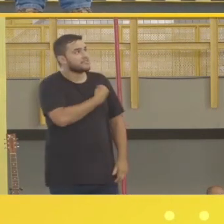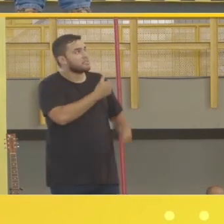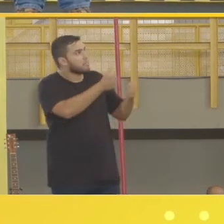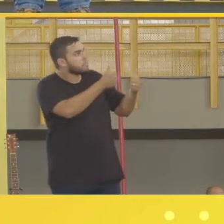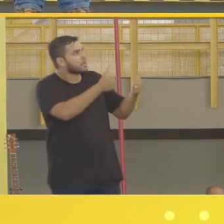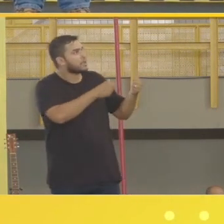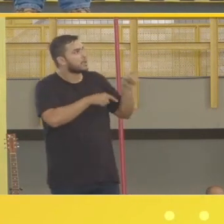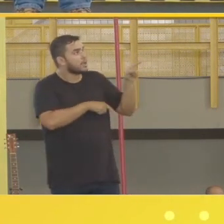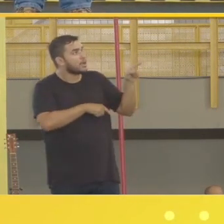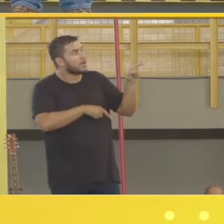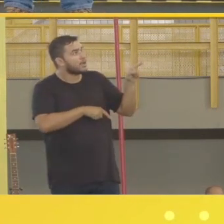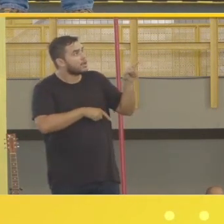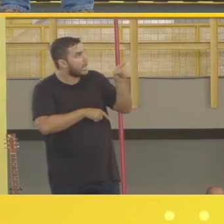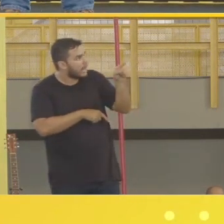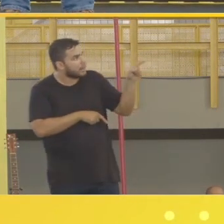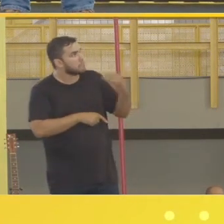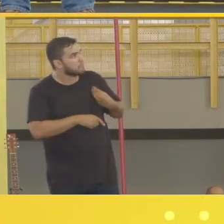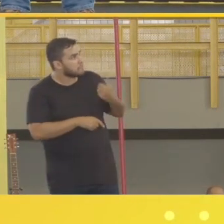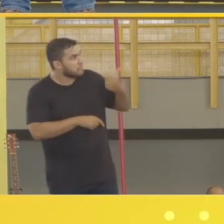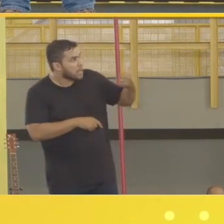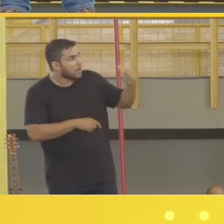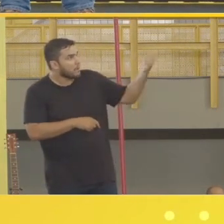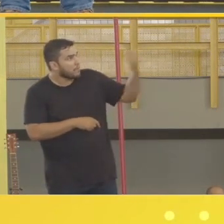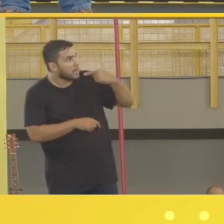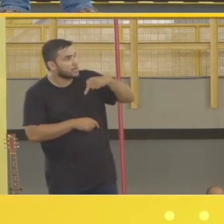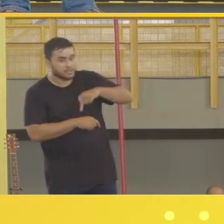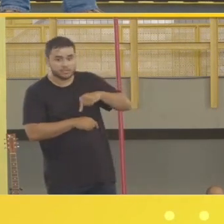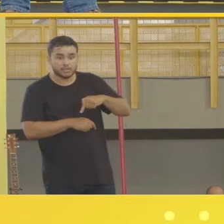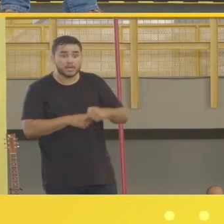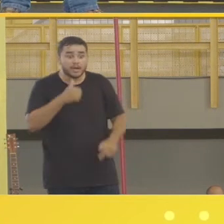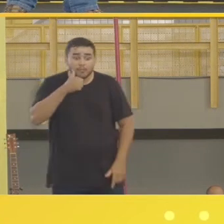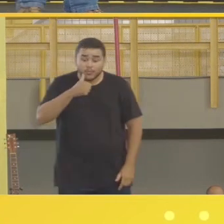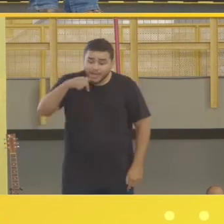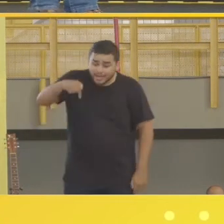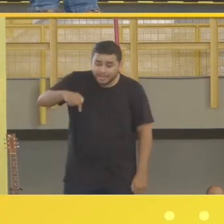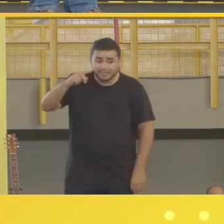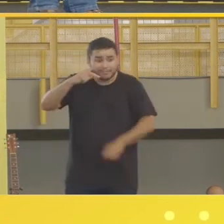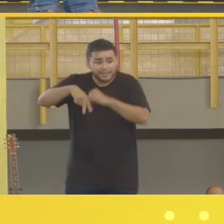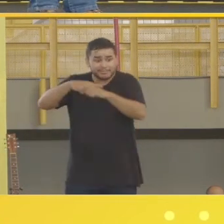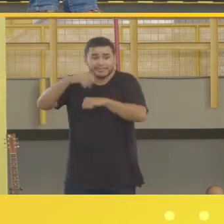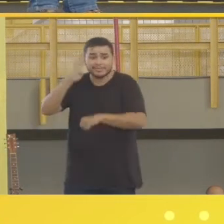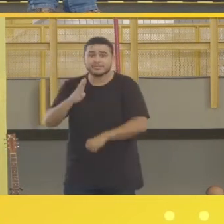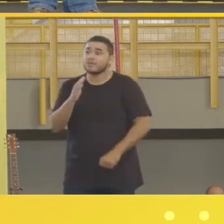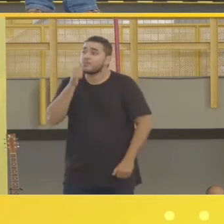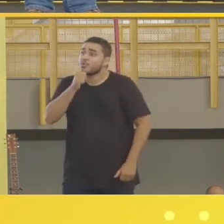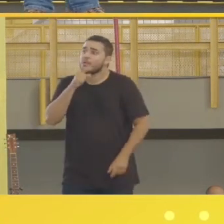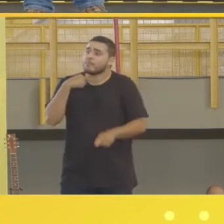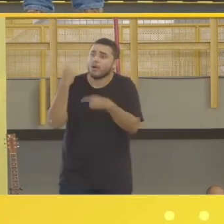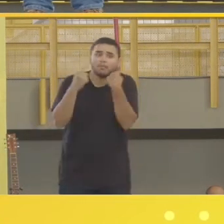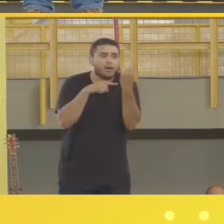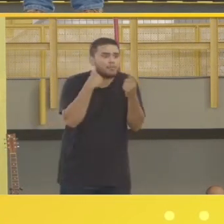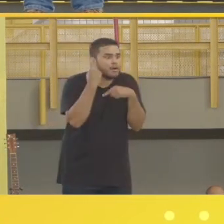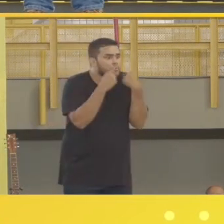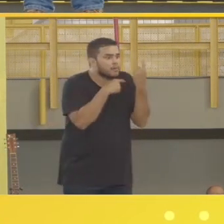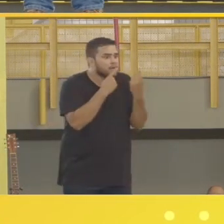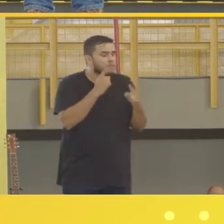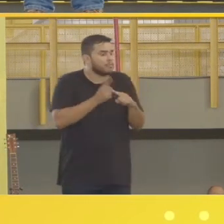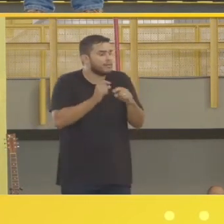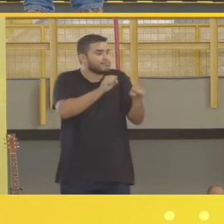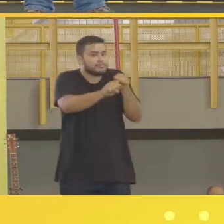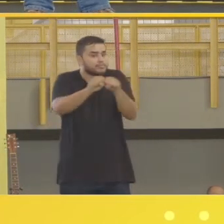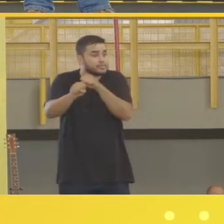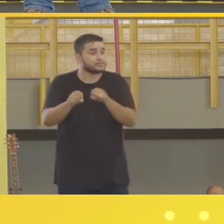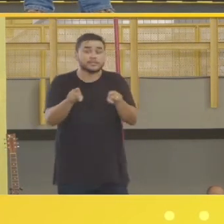Brasil, porque poucos países matam tantas mulheres como o Brasil. Poucos países matam